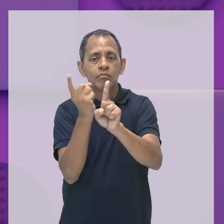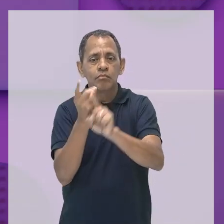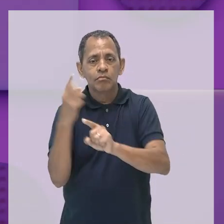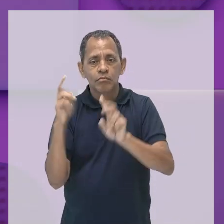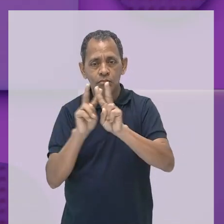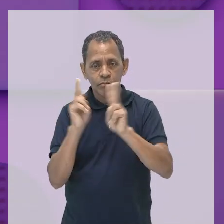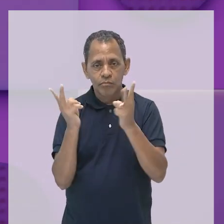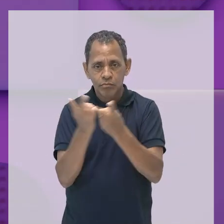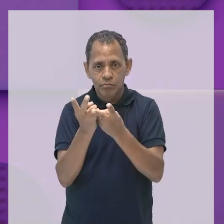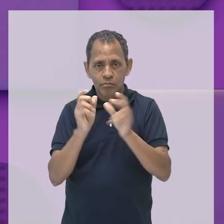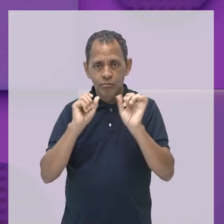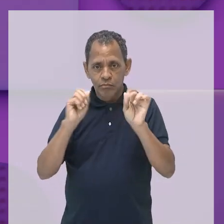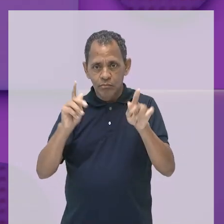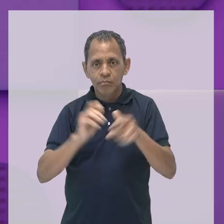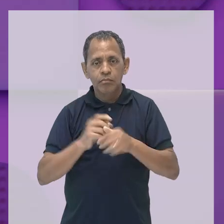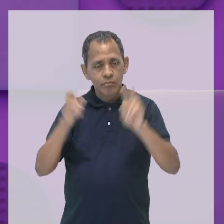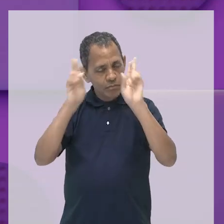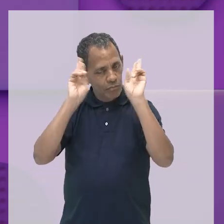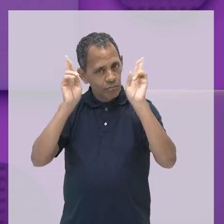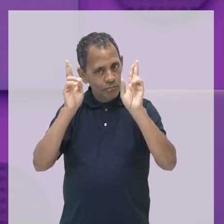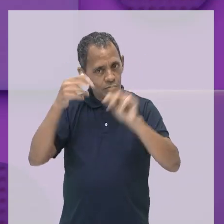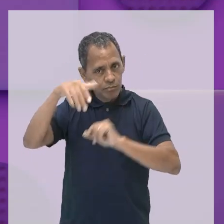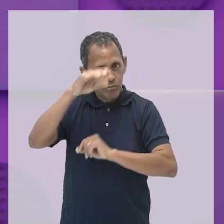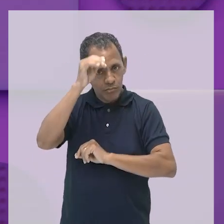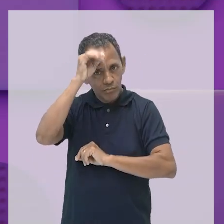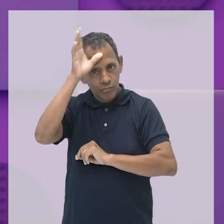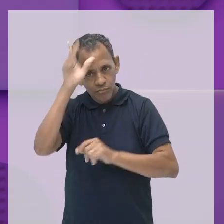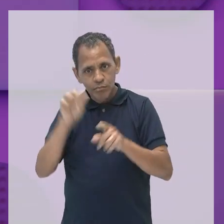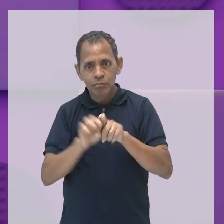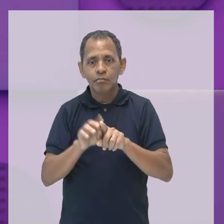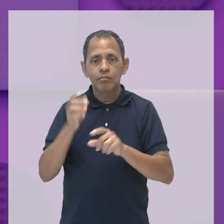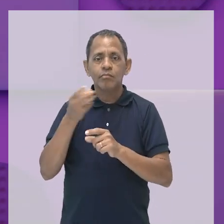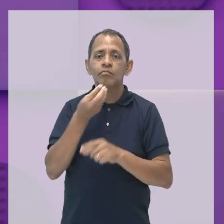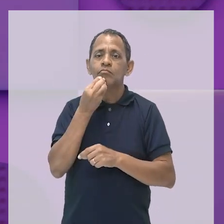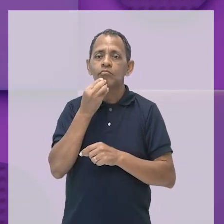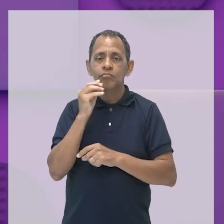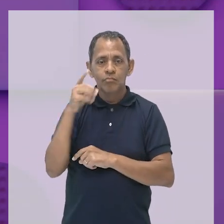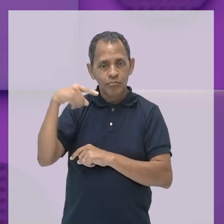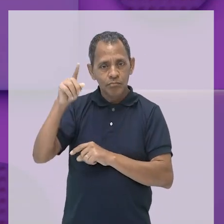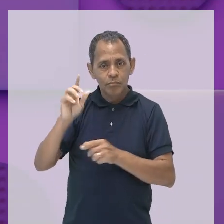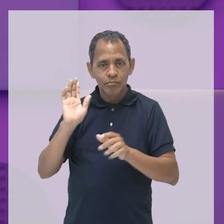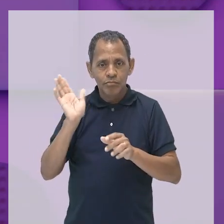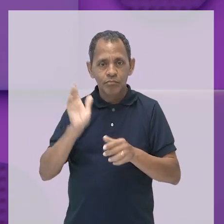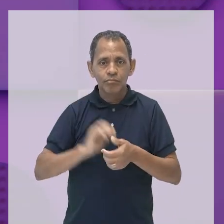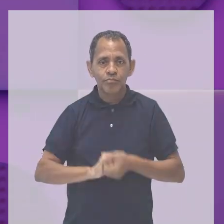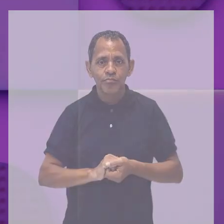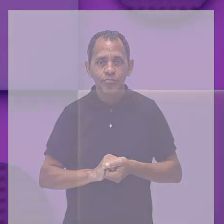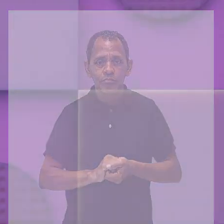volume, tá bom? Então, espero que vocês tenham compreendido bem. Encontro vocês numa próxima oportunidade.